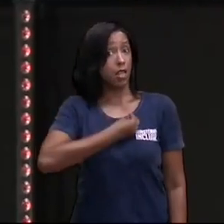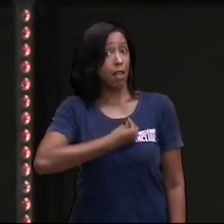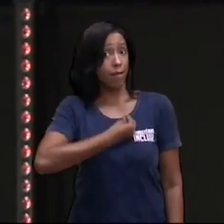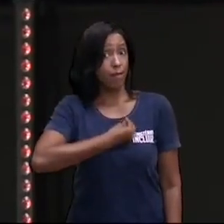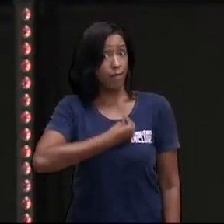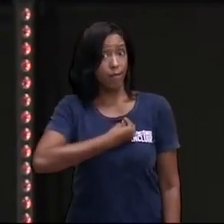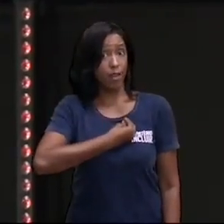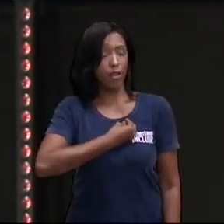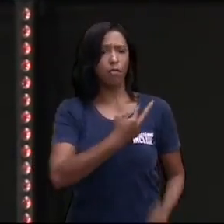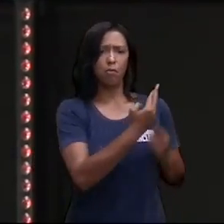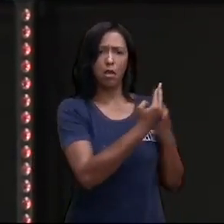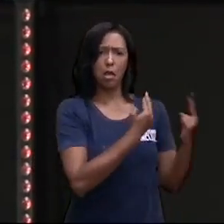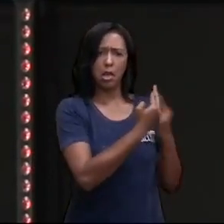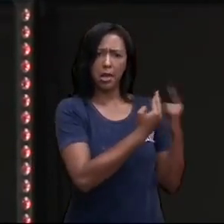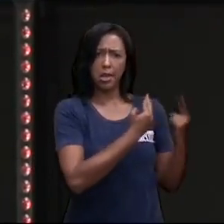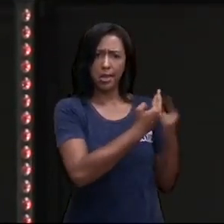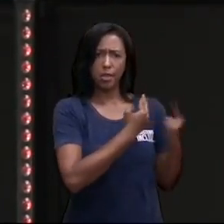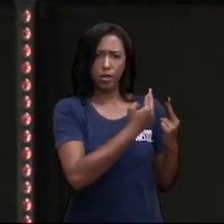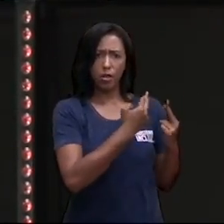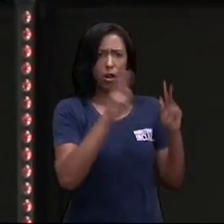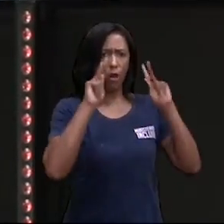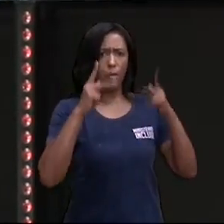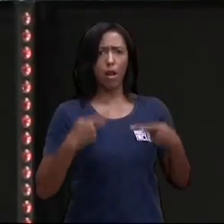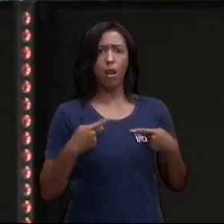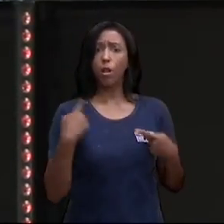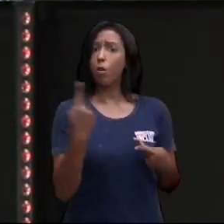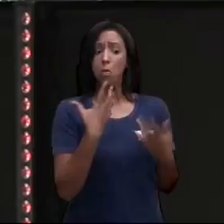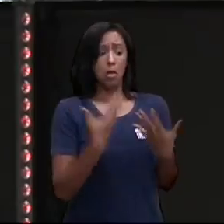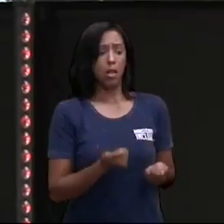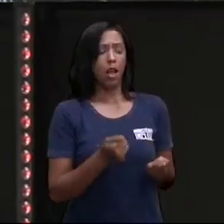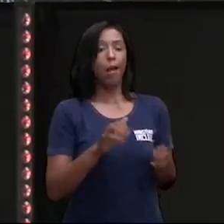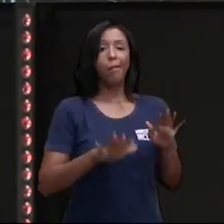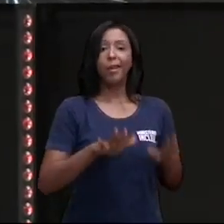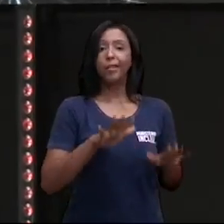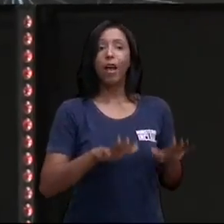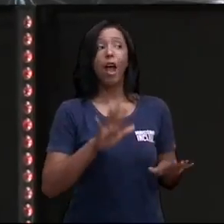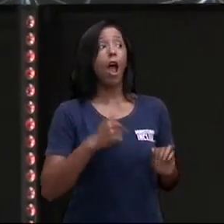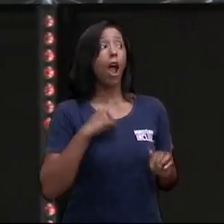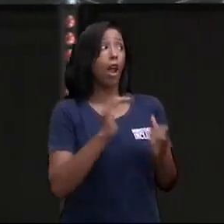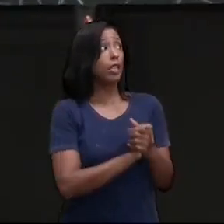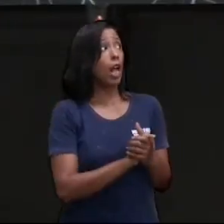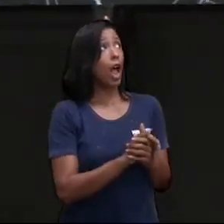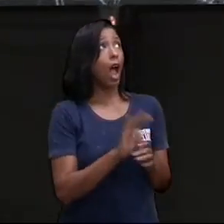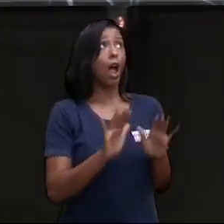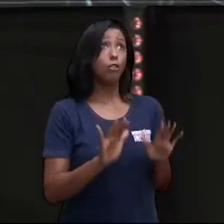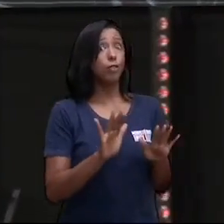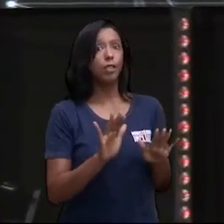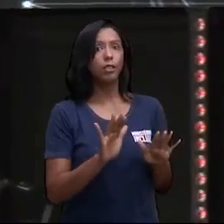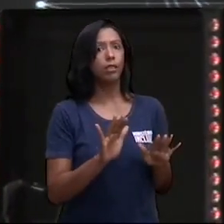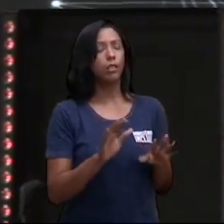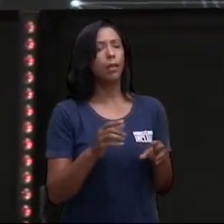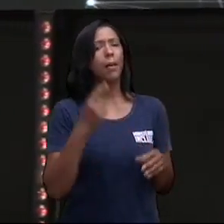vida relacional humana a gente não aceito mais ou menos o quanto mais